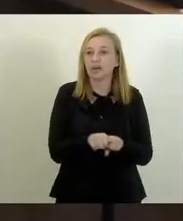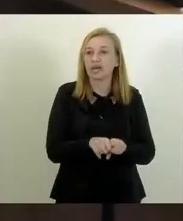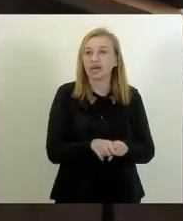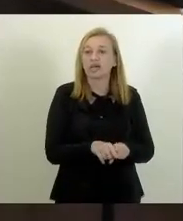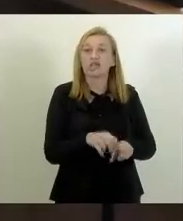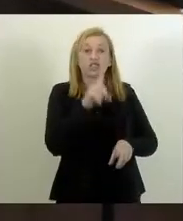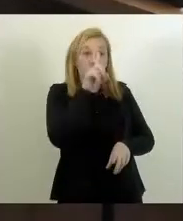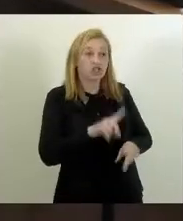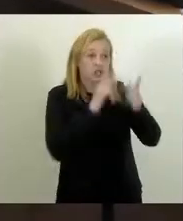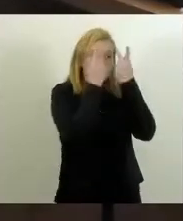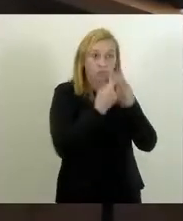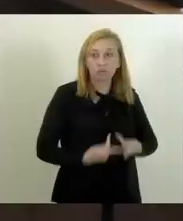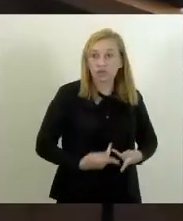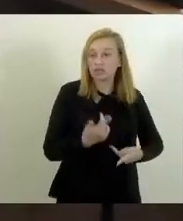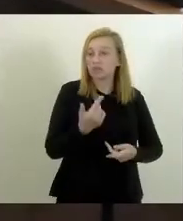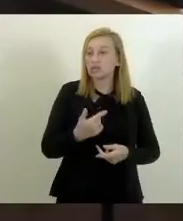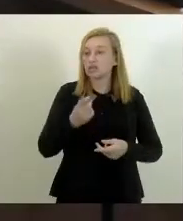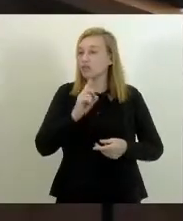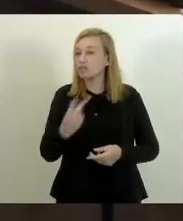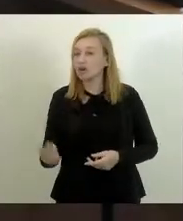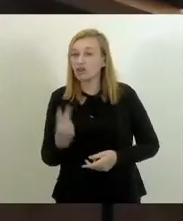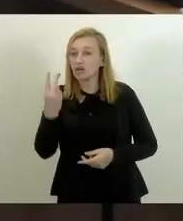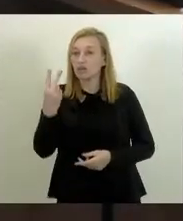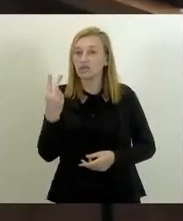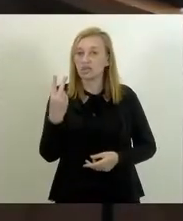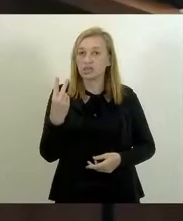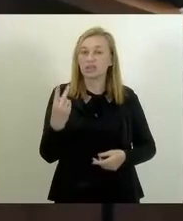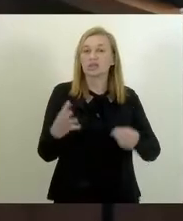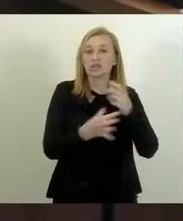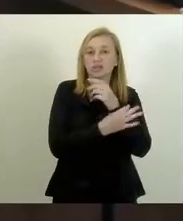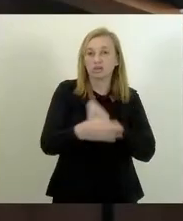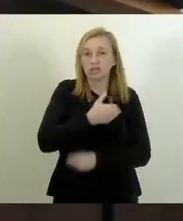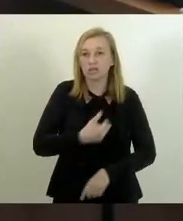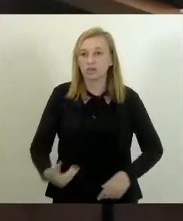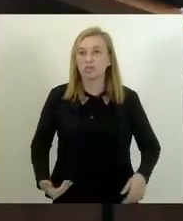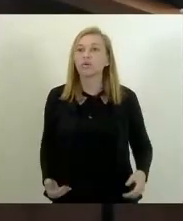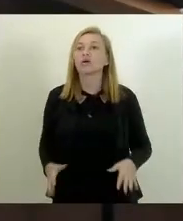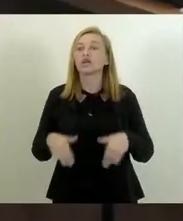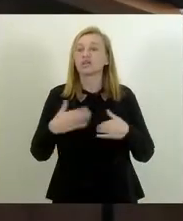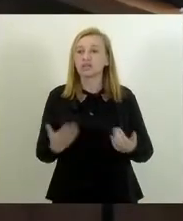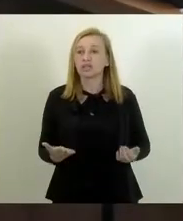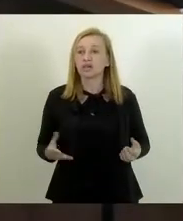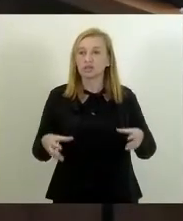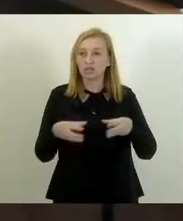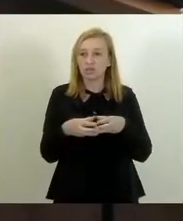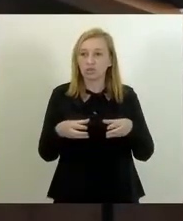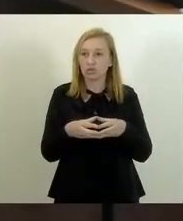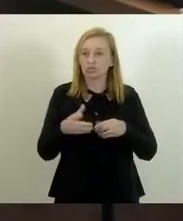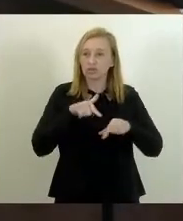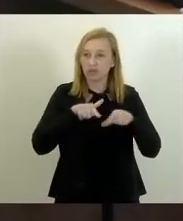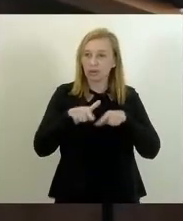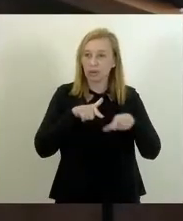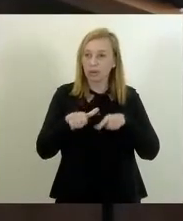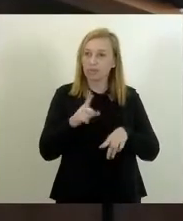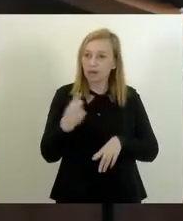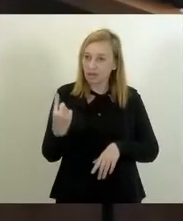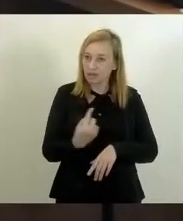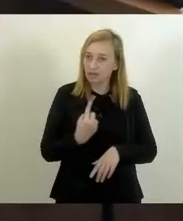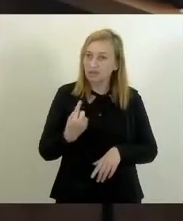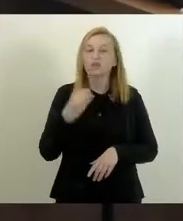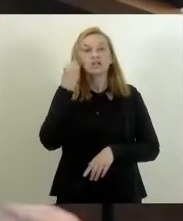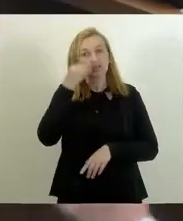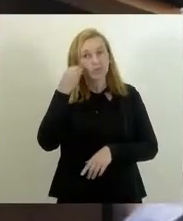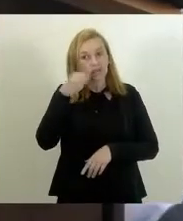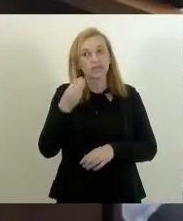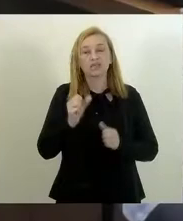dos direitos humanos que não se preze pela segurança pública. Então, a atuação desse grupo de trabalho tem sido para nós uma grande